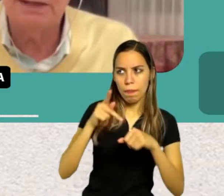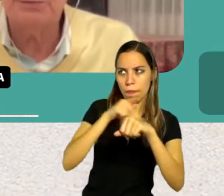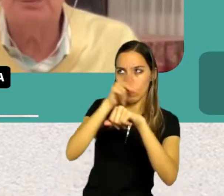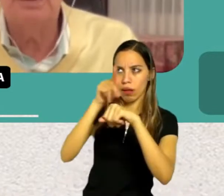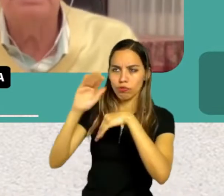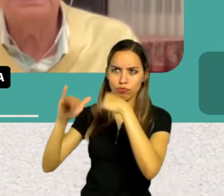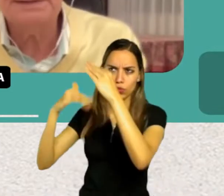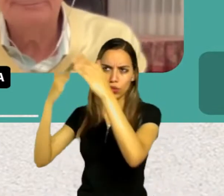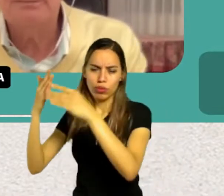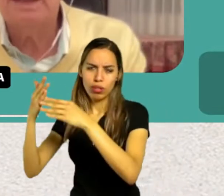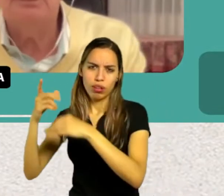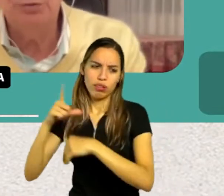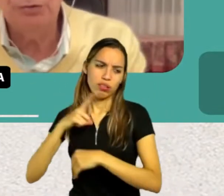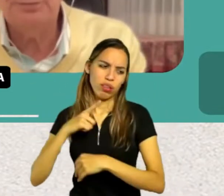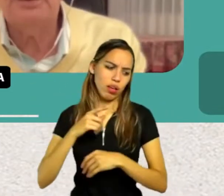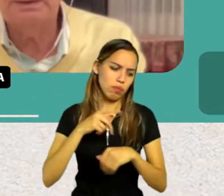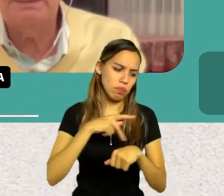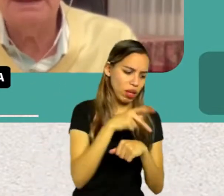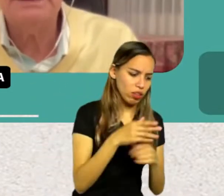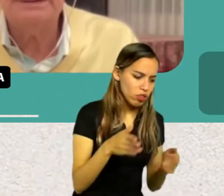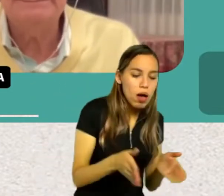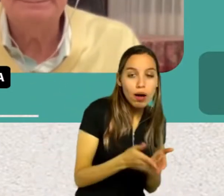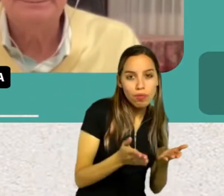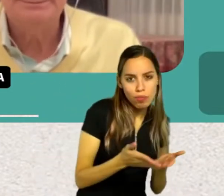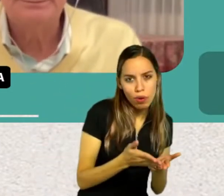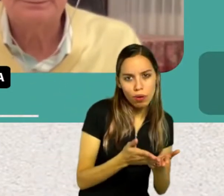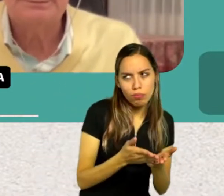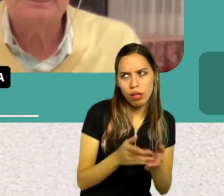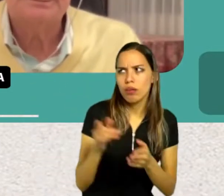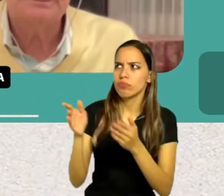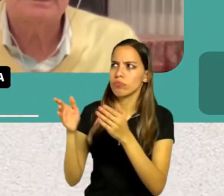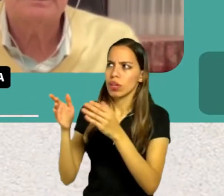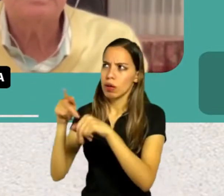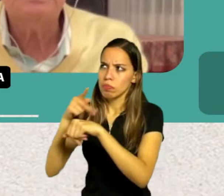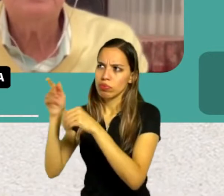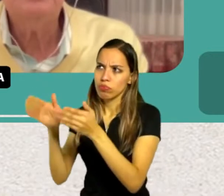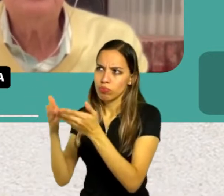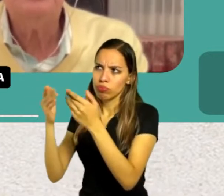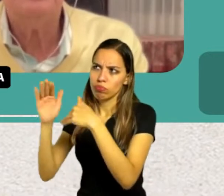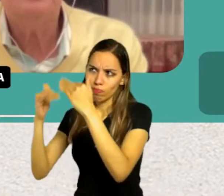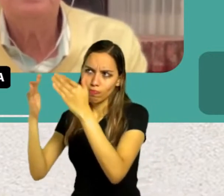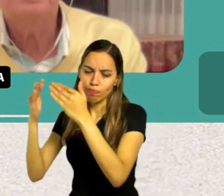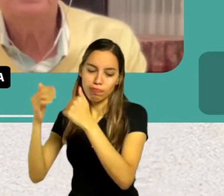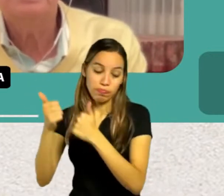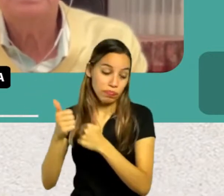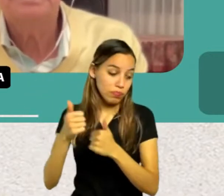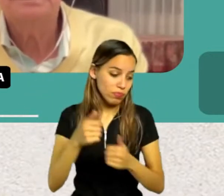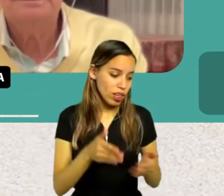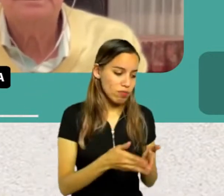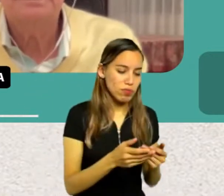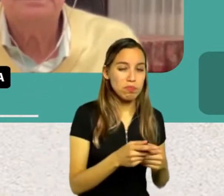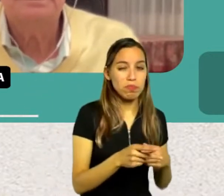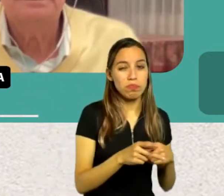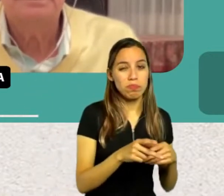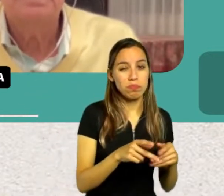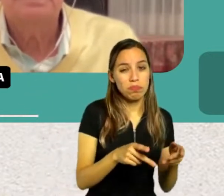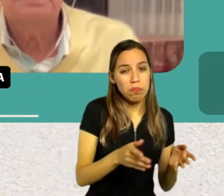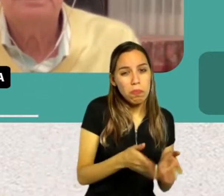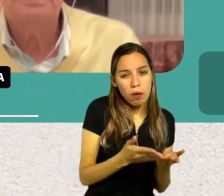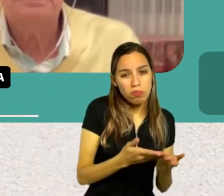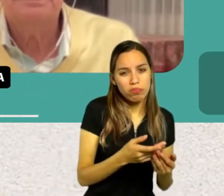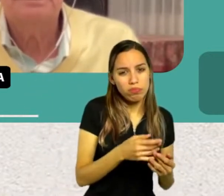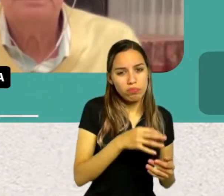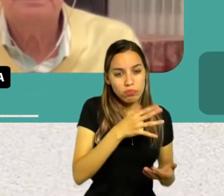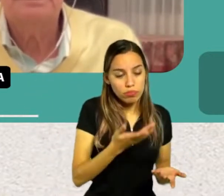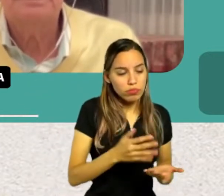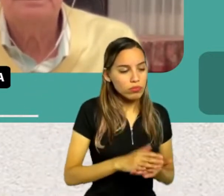países mais pobres é muito problemático. Não, Draza, pegando esse gancho aí e já tentando